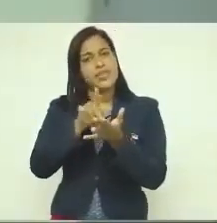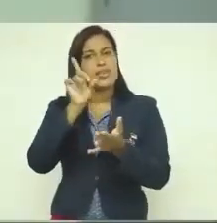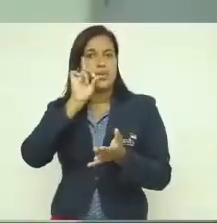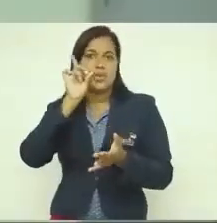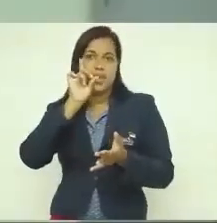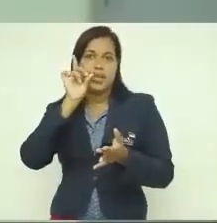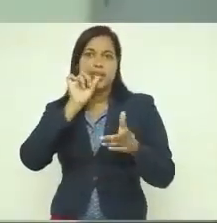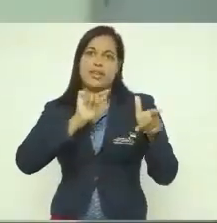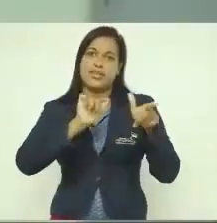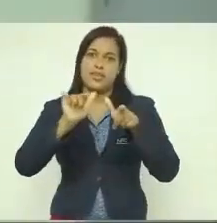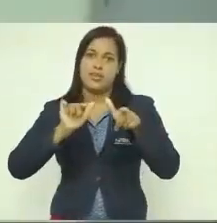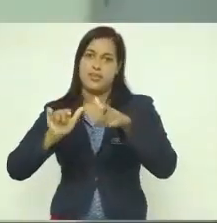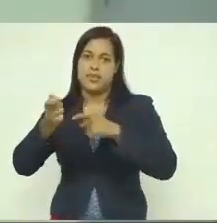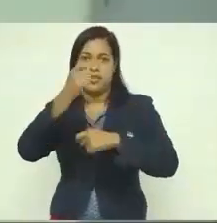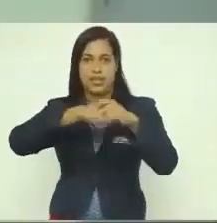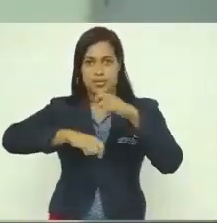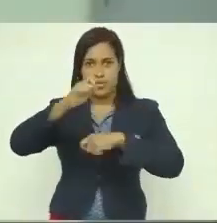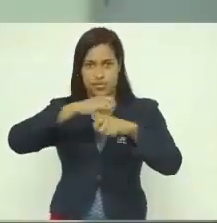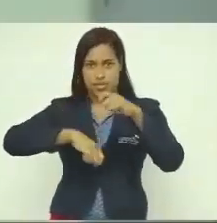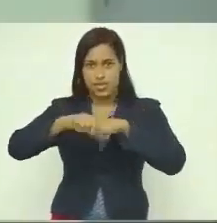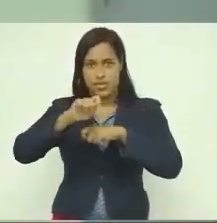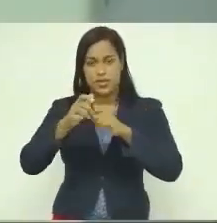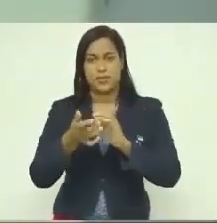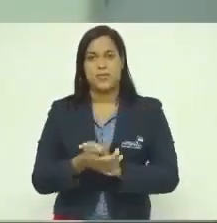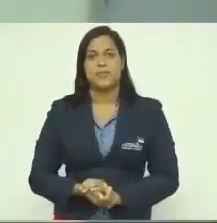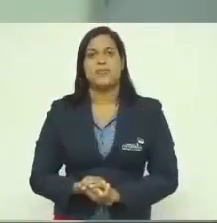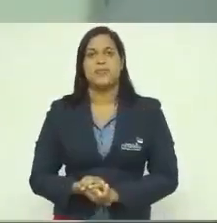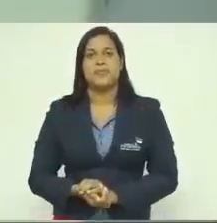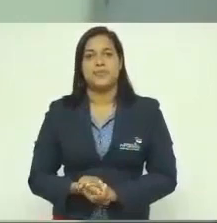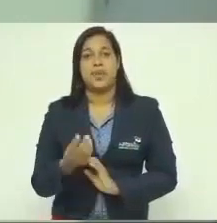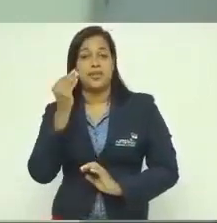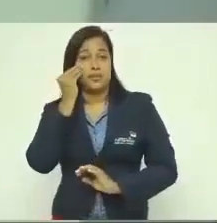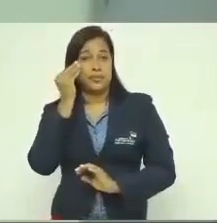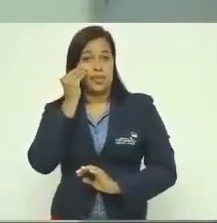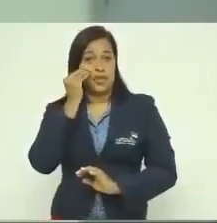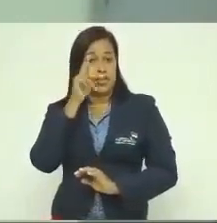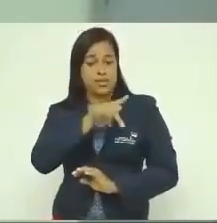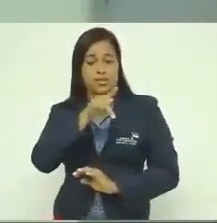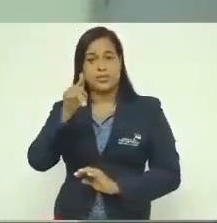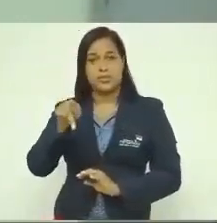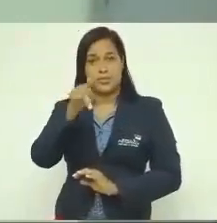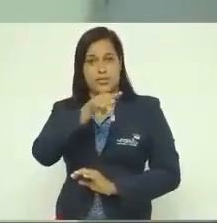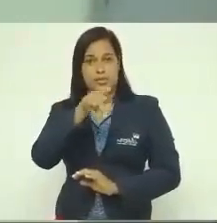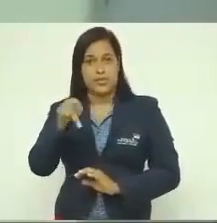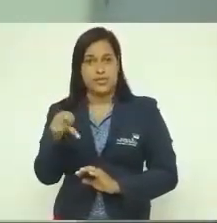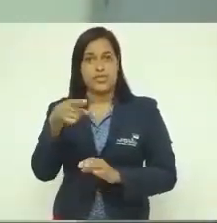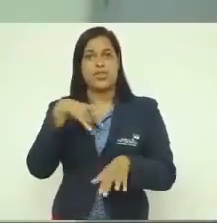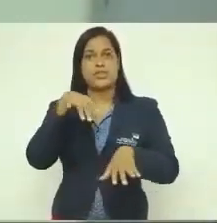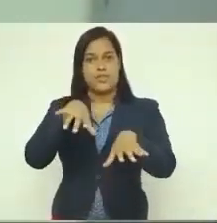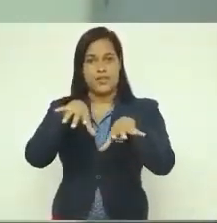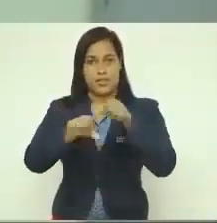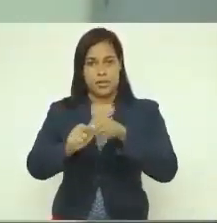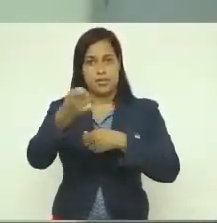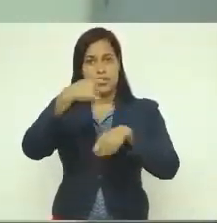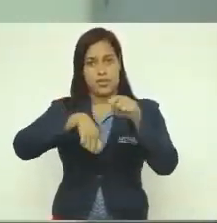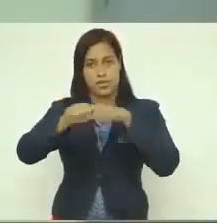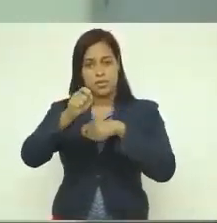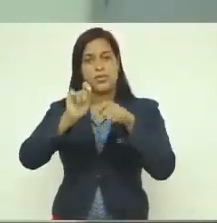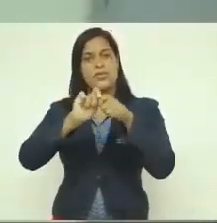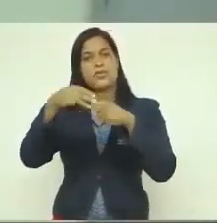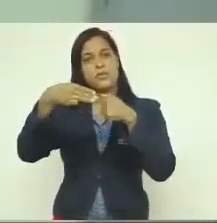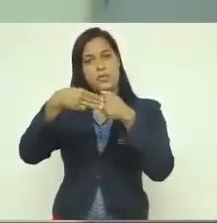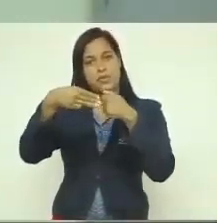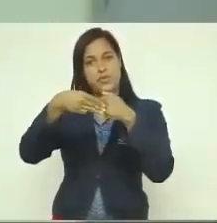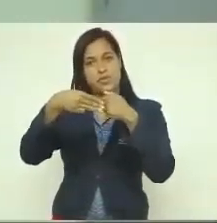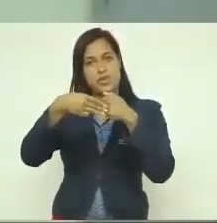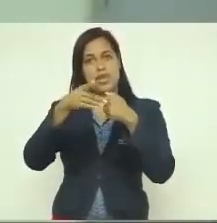realidade do dia a dia. E aí, um pouco para falar da minha experiência, eu fiz graduação em Economia, eu fiz mestrado em